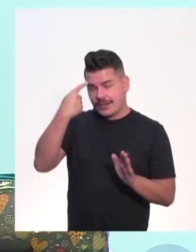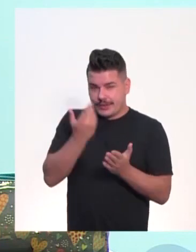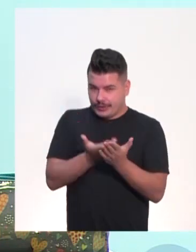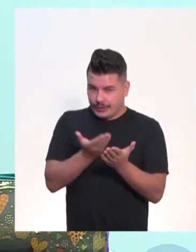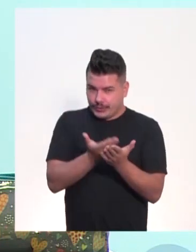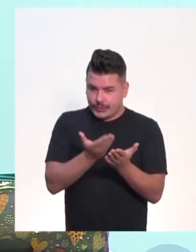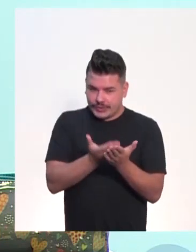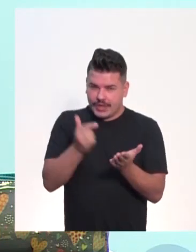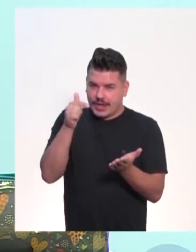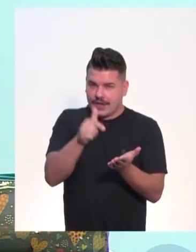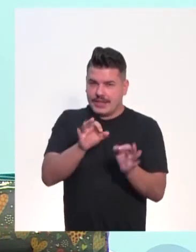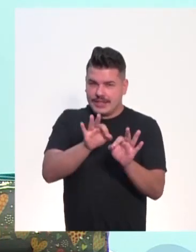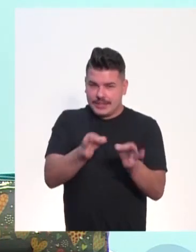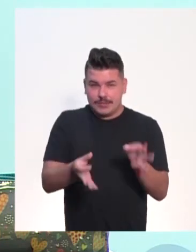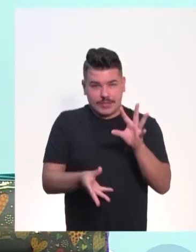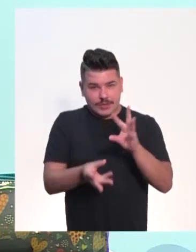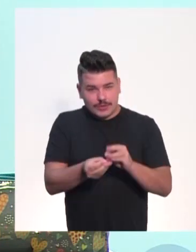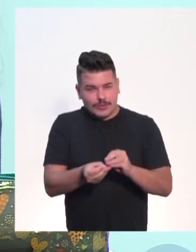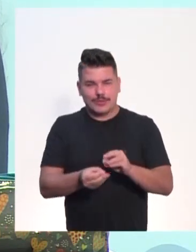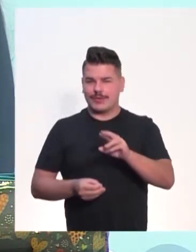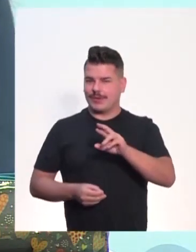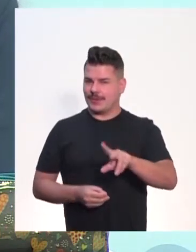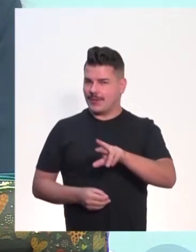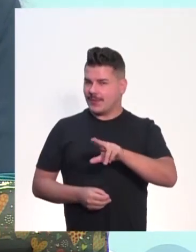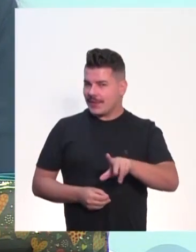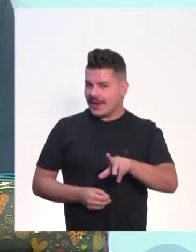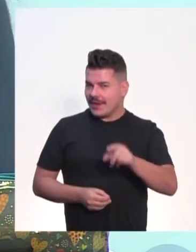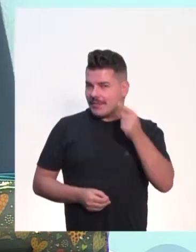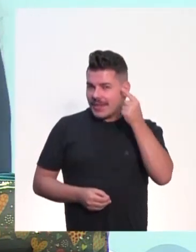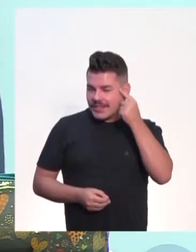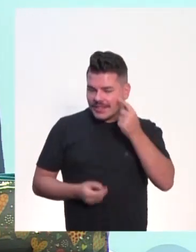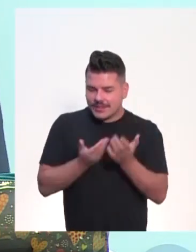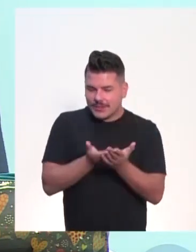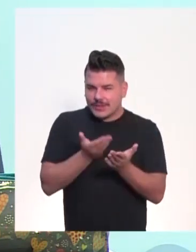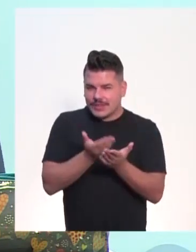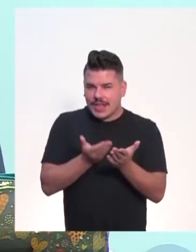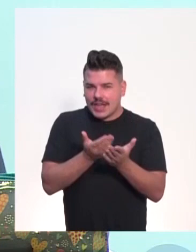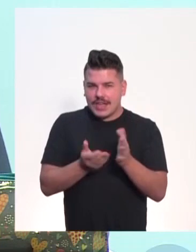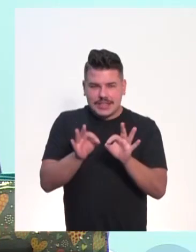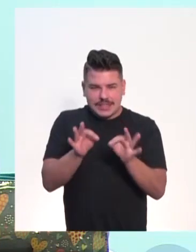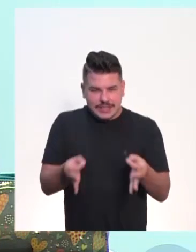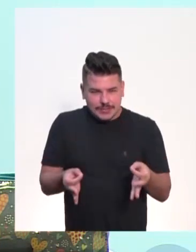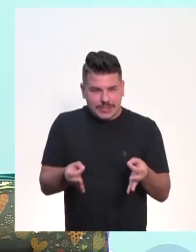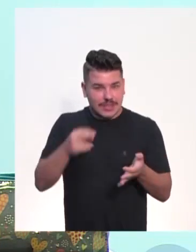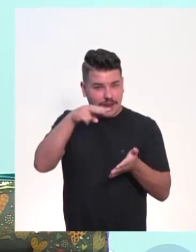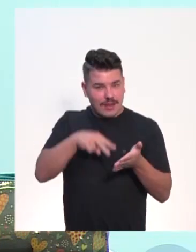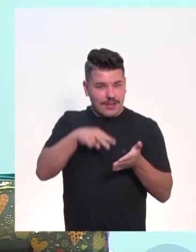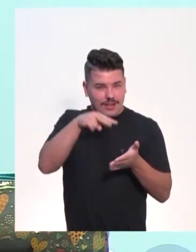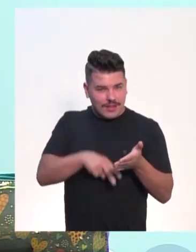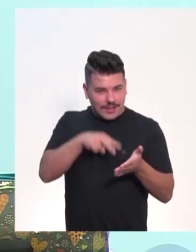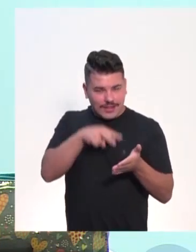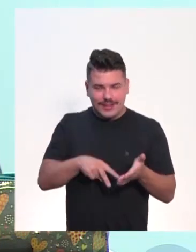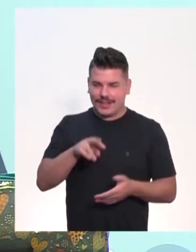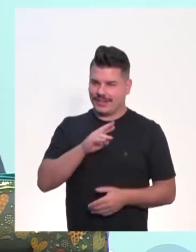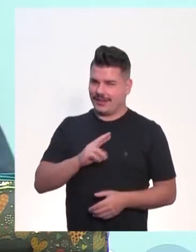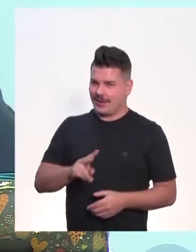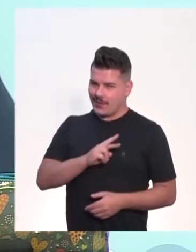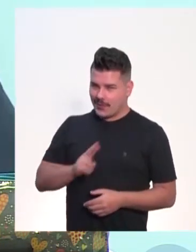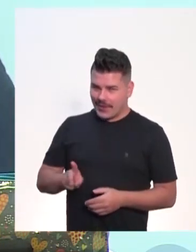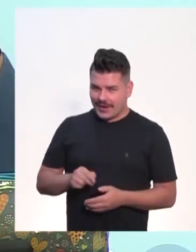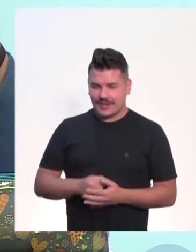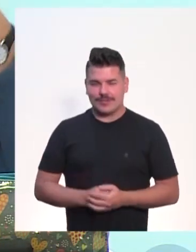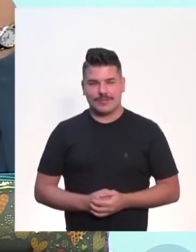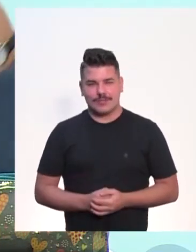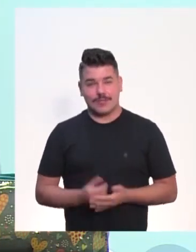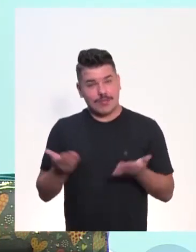é apenas fazer resumo, não é apenas ler texto, certo? O que eu queria que vocês pensassem? O chat agora